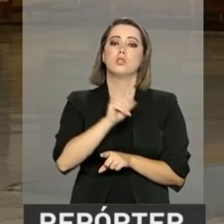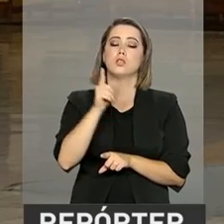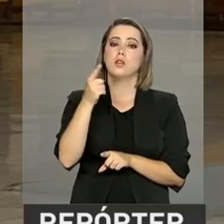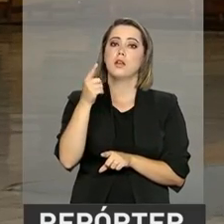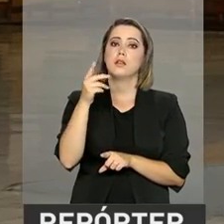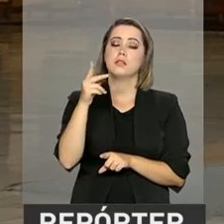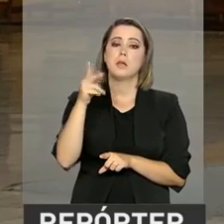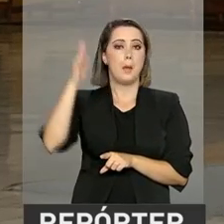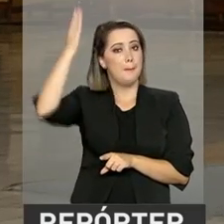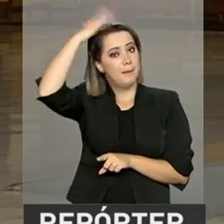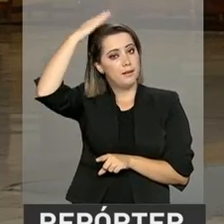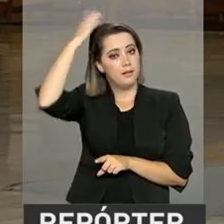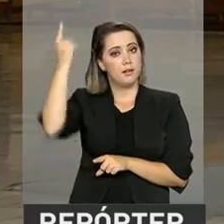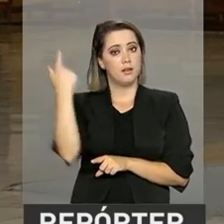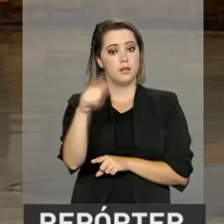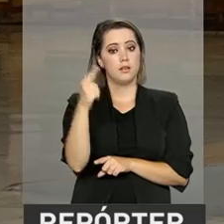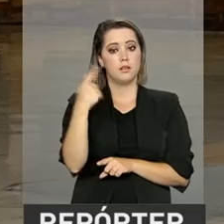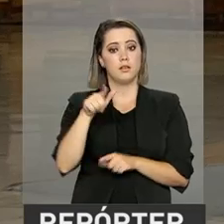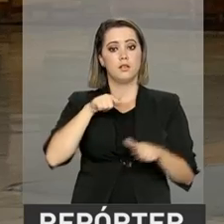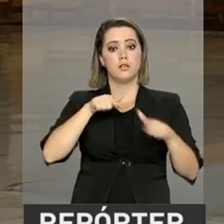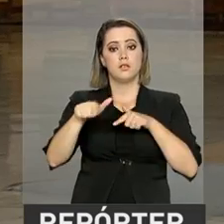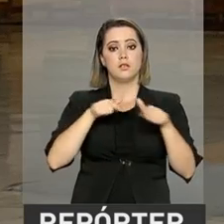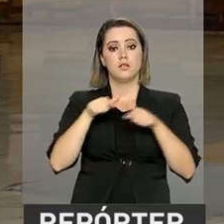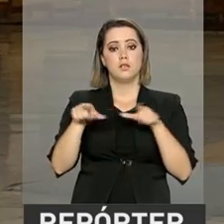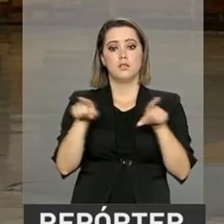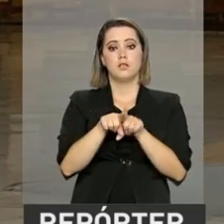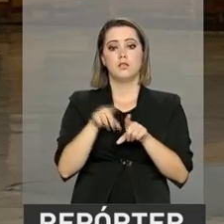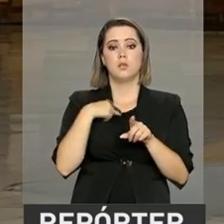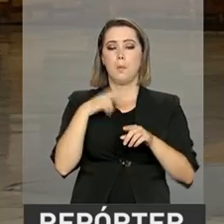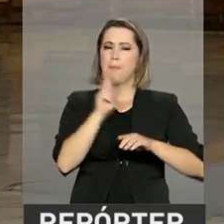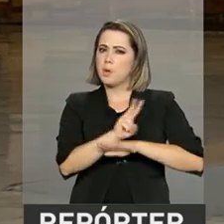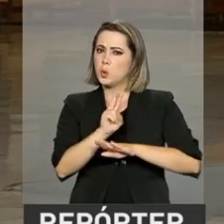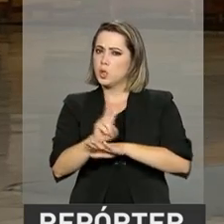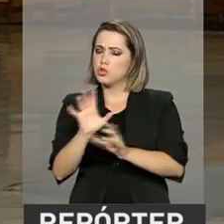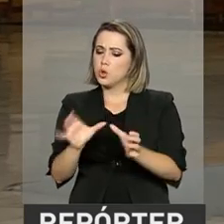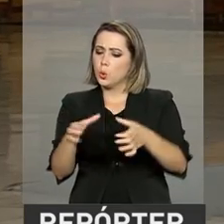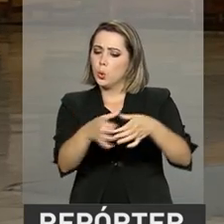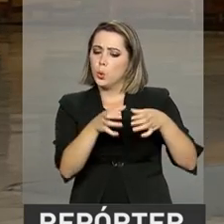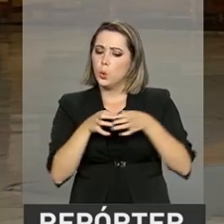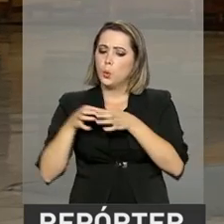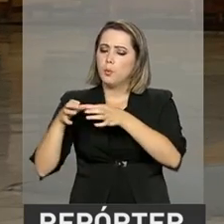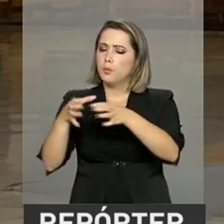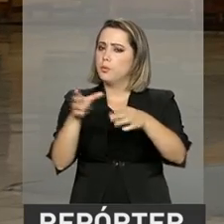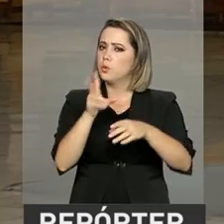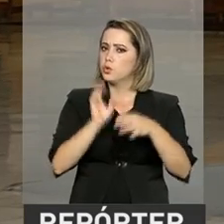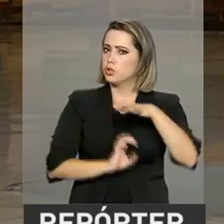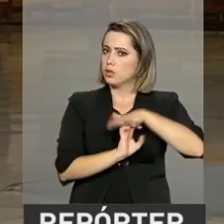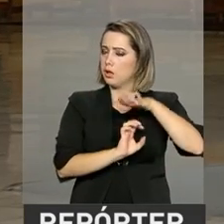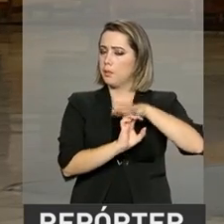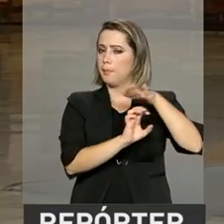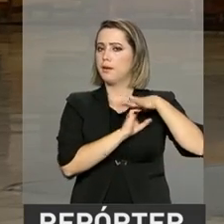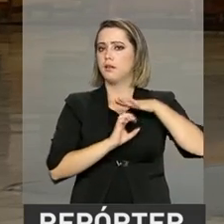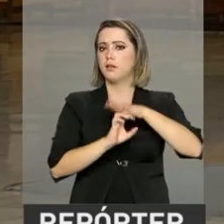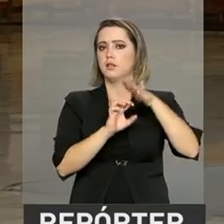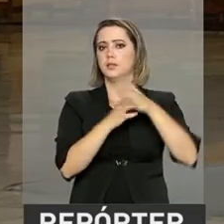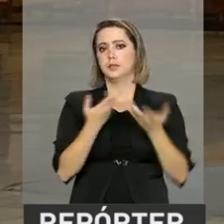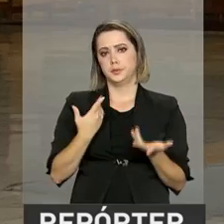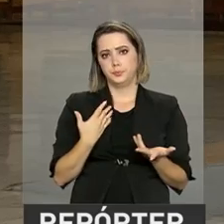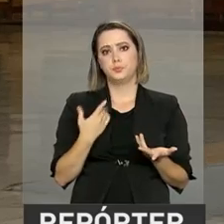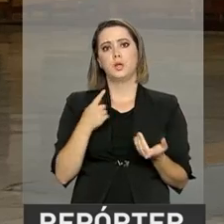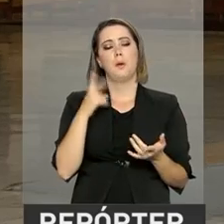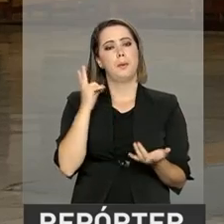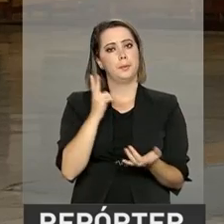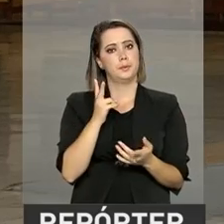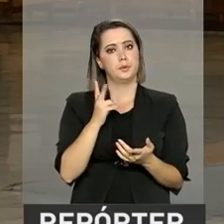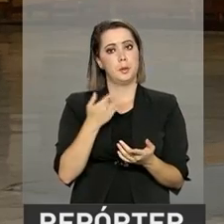diretamente para atuava diretamente para proteger grupos empresariais em detrimento do interesse público